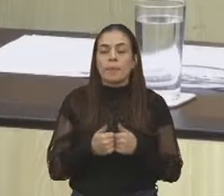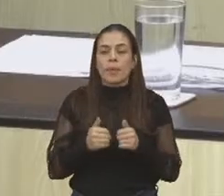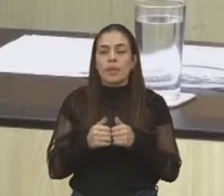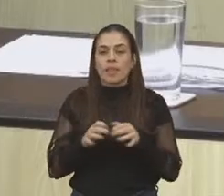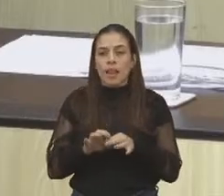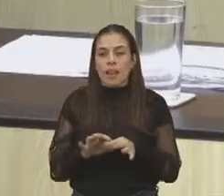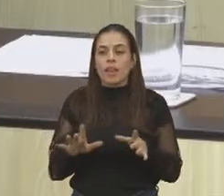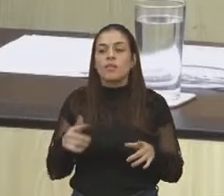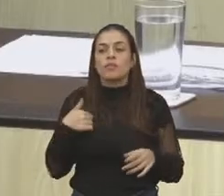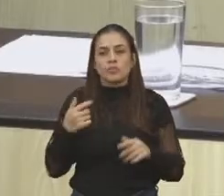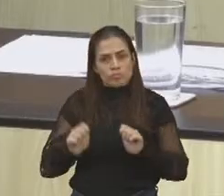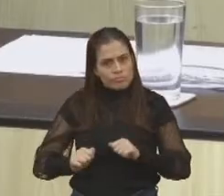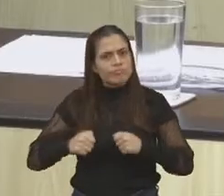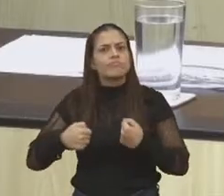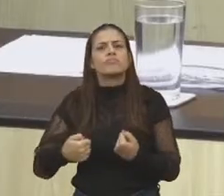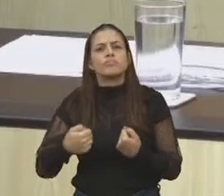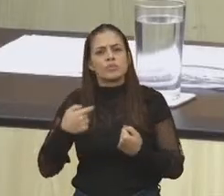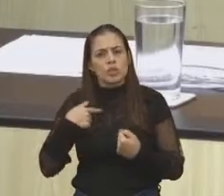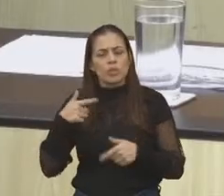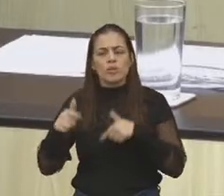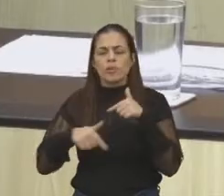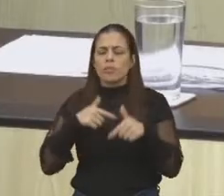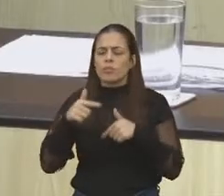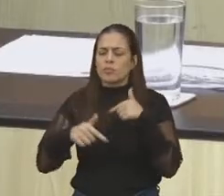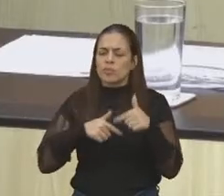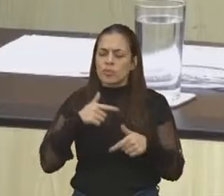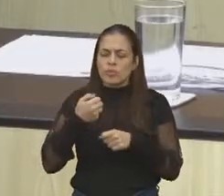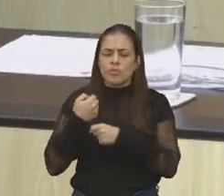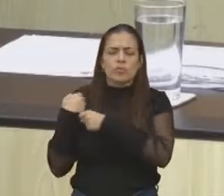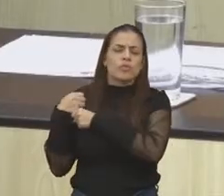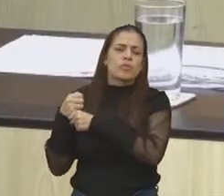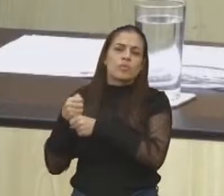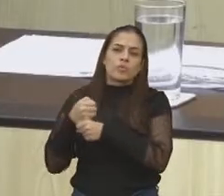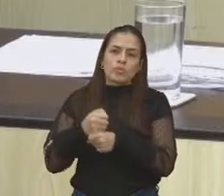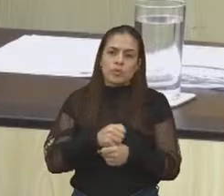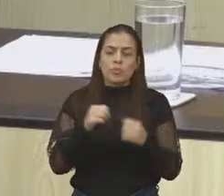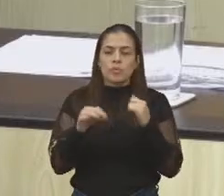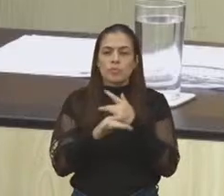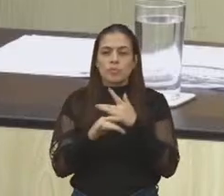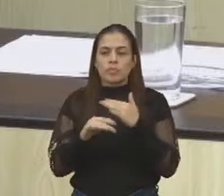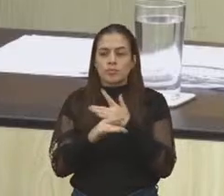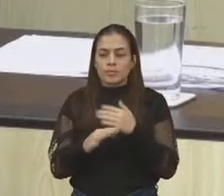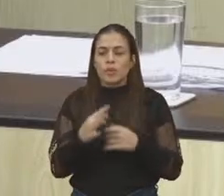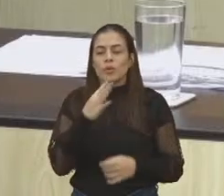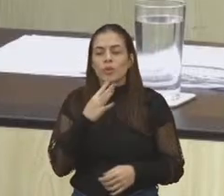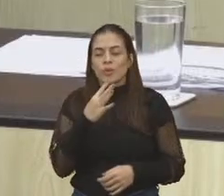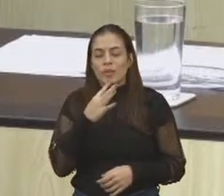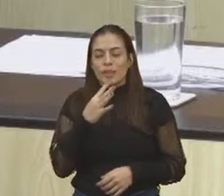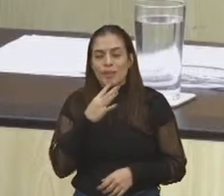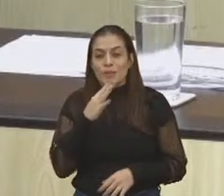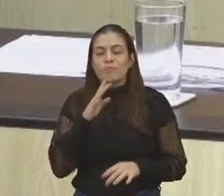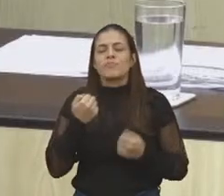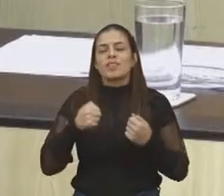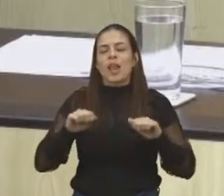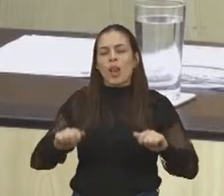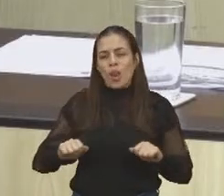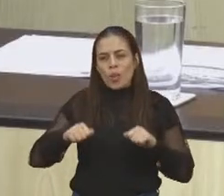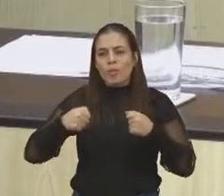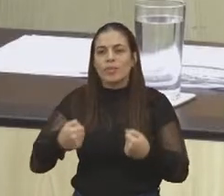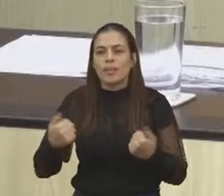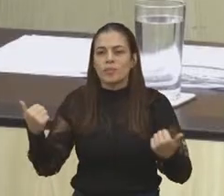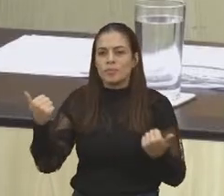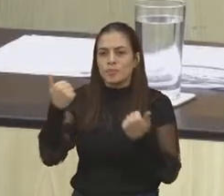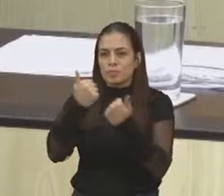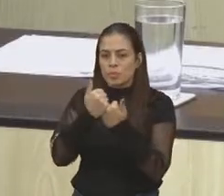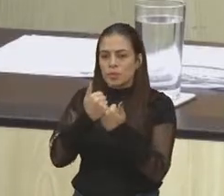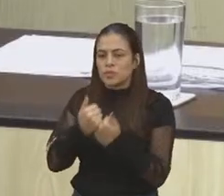sou um defensor da mobilidade urbana, trabalhei há muitos anos, né? Tenho bastante conhecimento, né? E a gente tem que lutar por isso mesmo, né? A gente